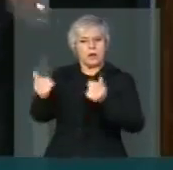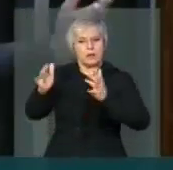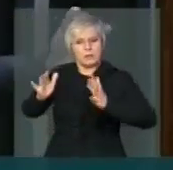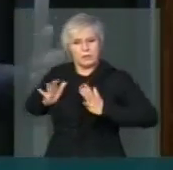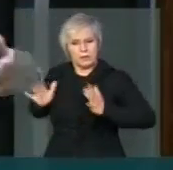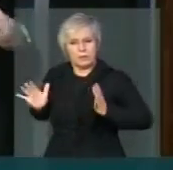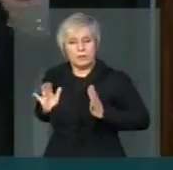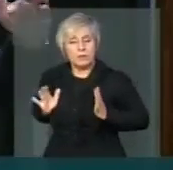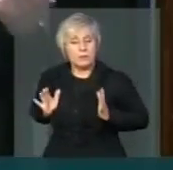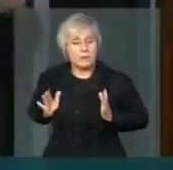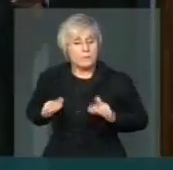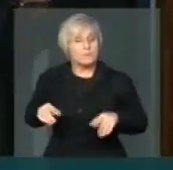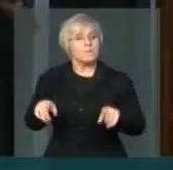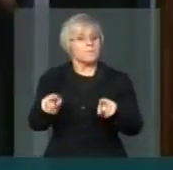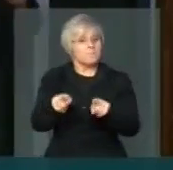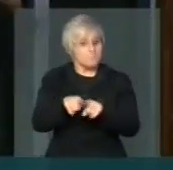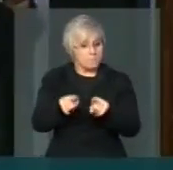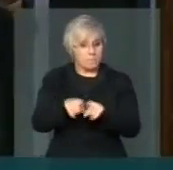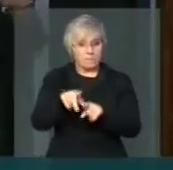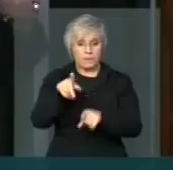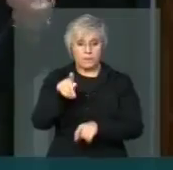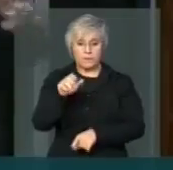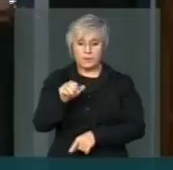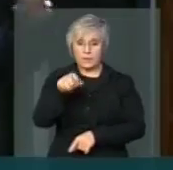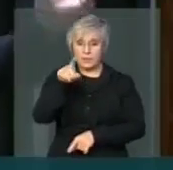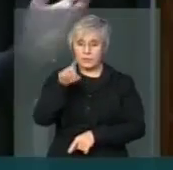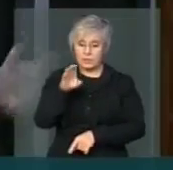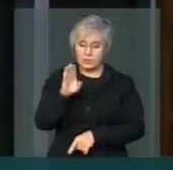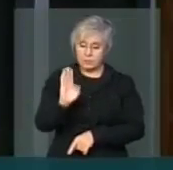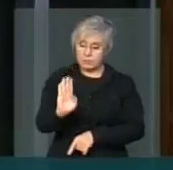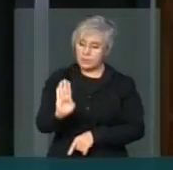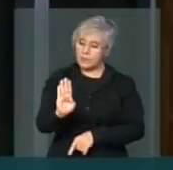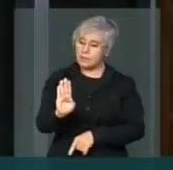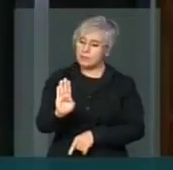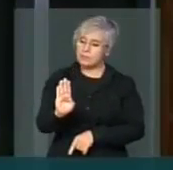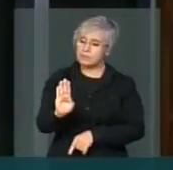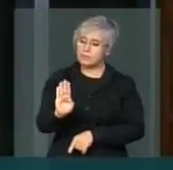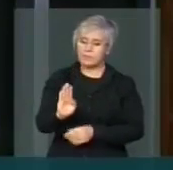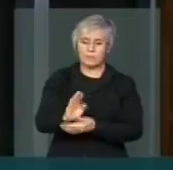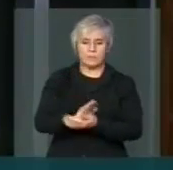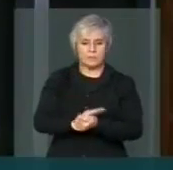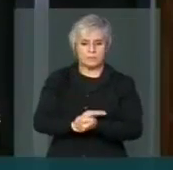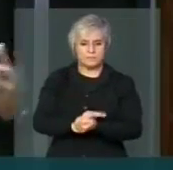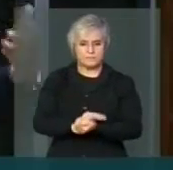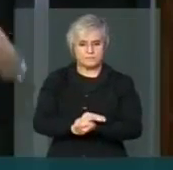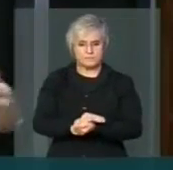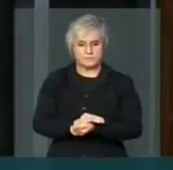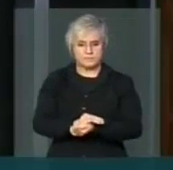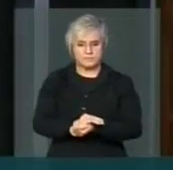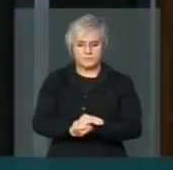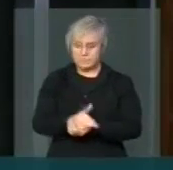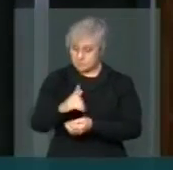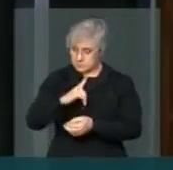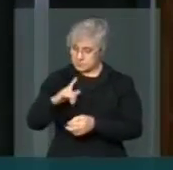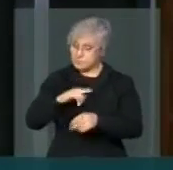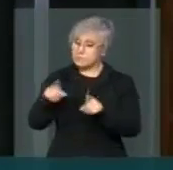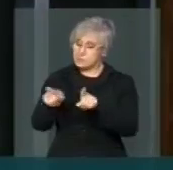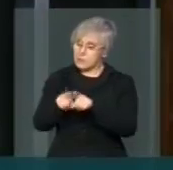que também o PSDB, para falar dos dois polos, às vezes tão assemelhados de disputa,